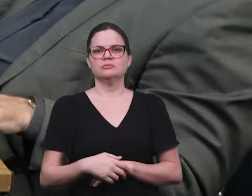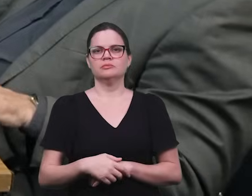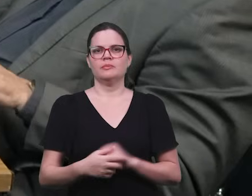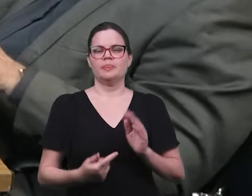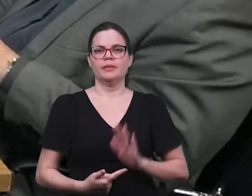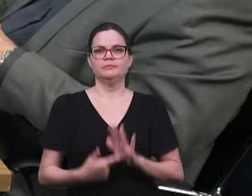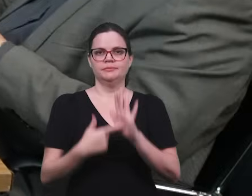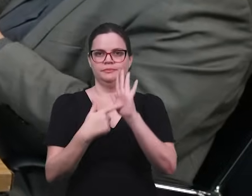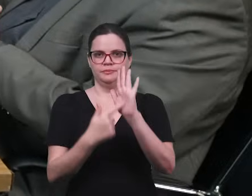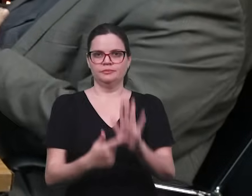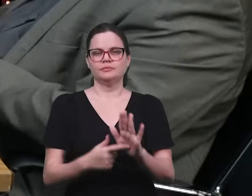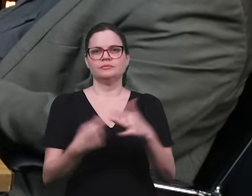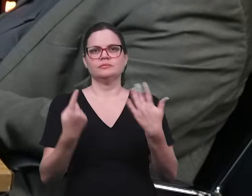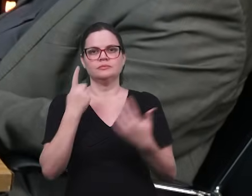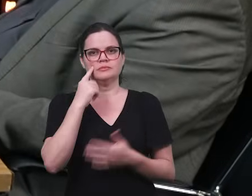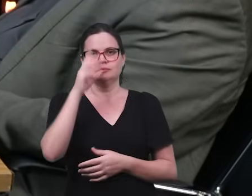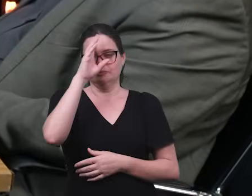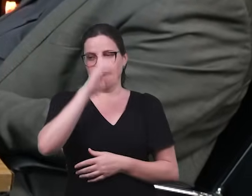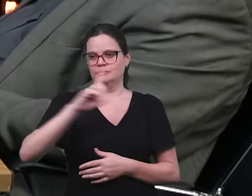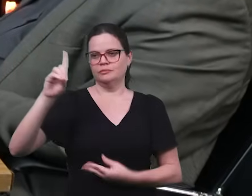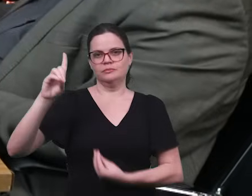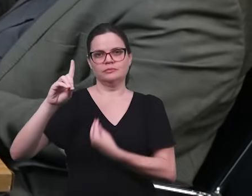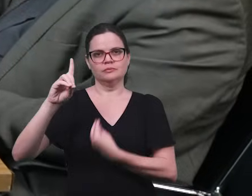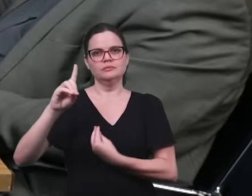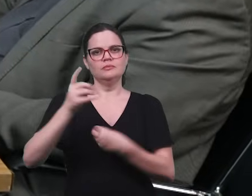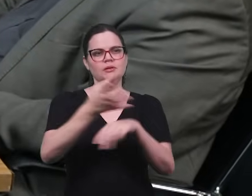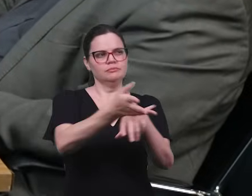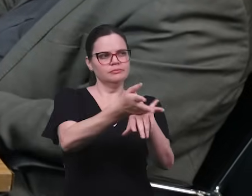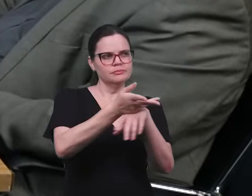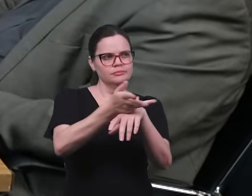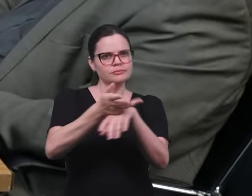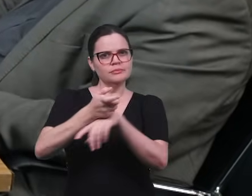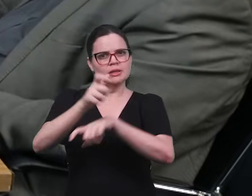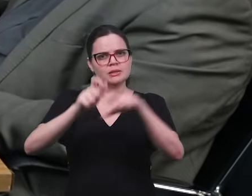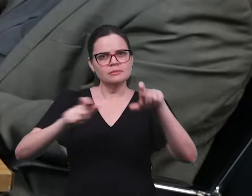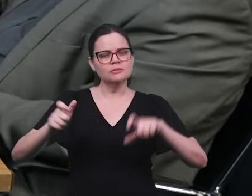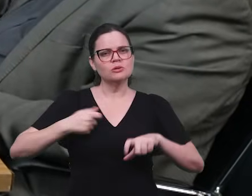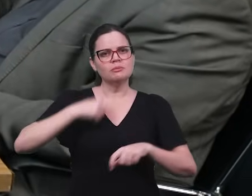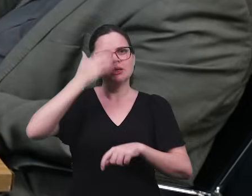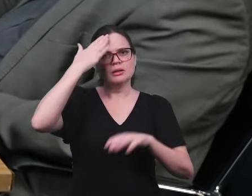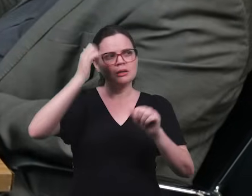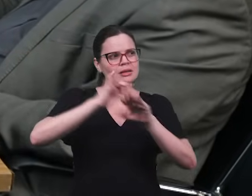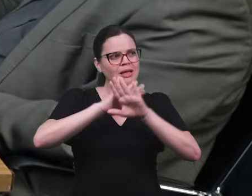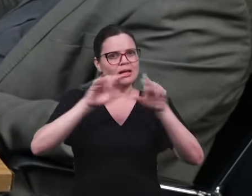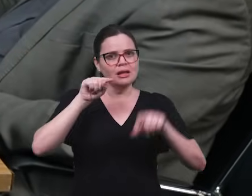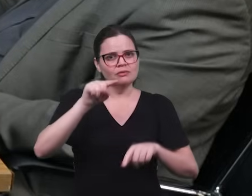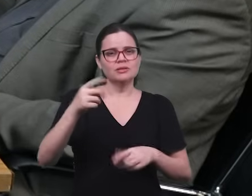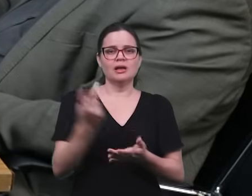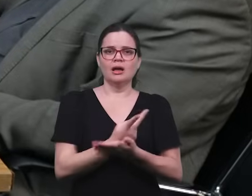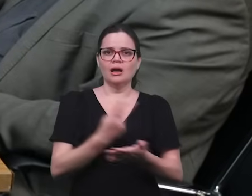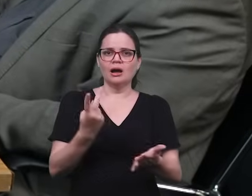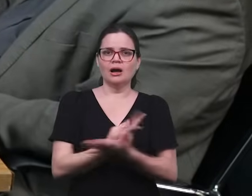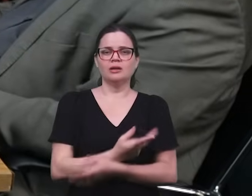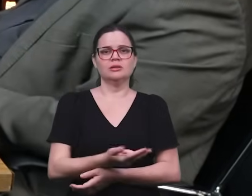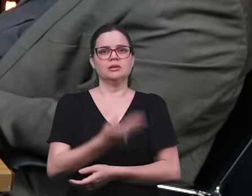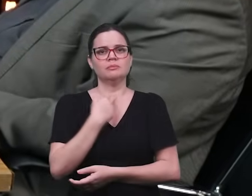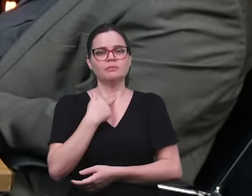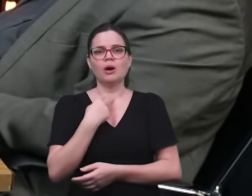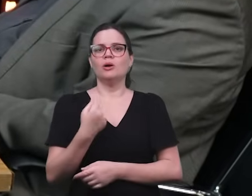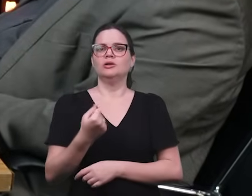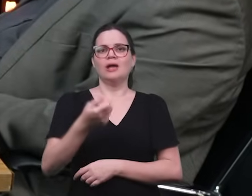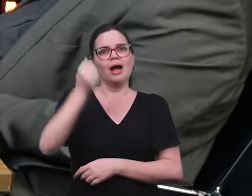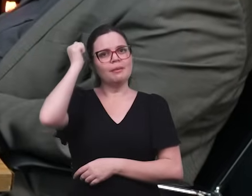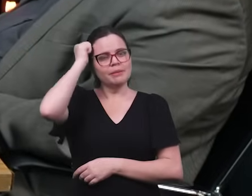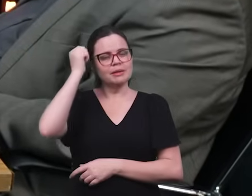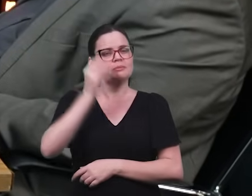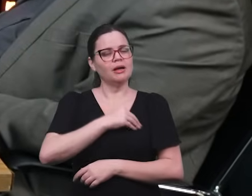mostrando essa presença do Senhor para convencer o homem da ciência de que ele errou, que Deus sempre foi misericordioso